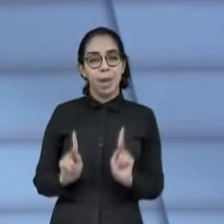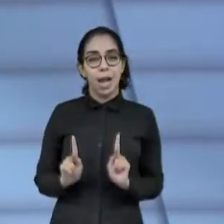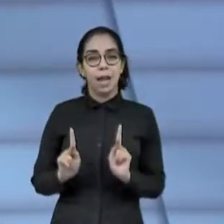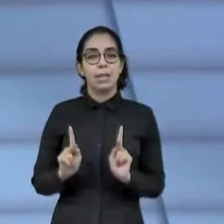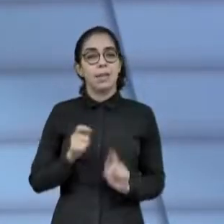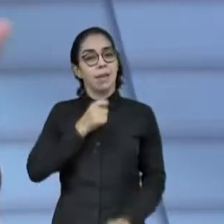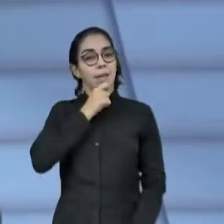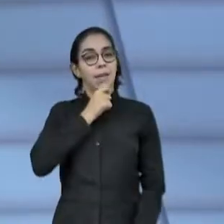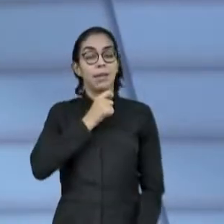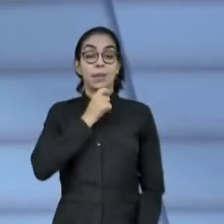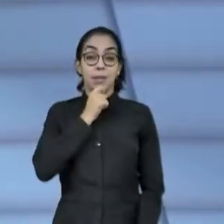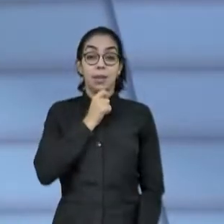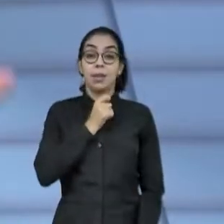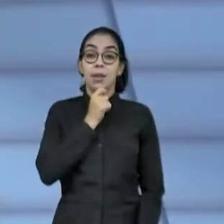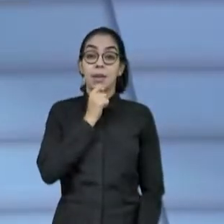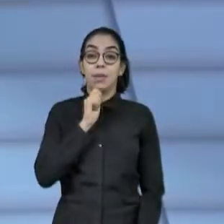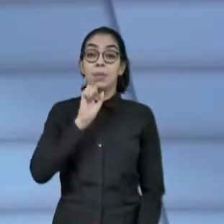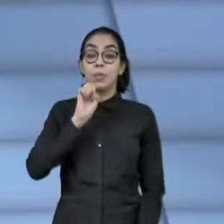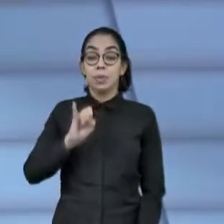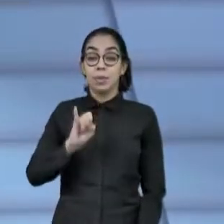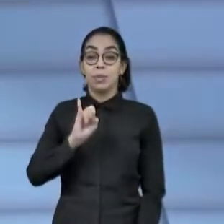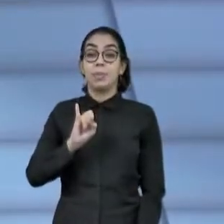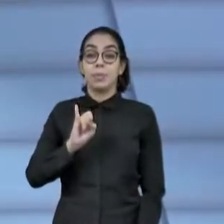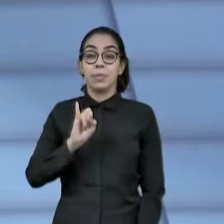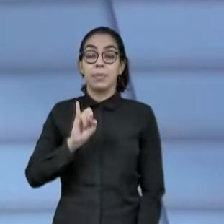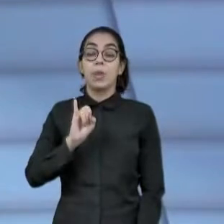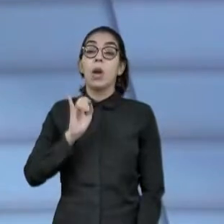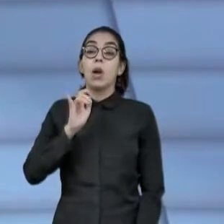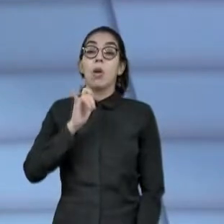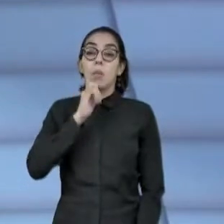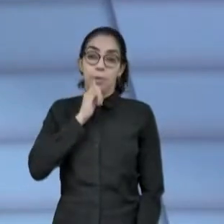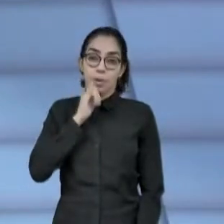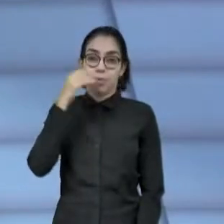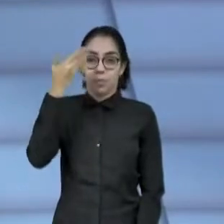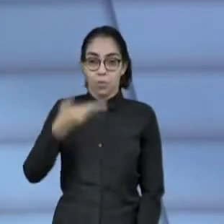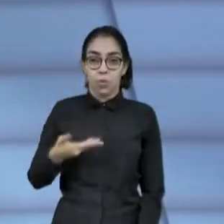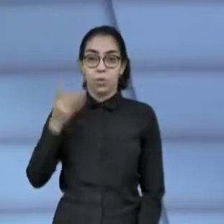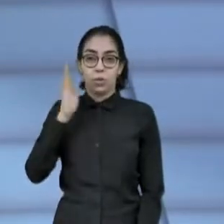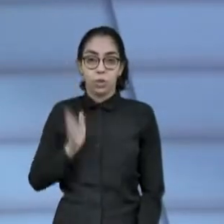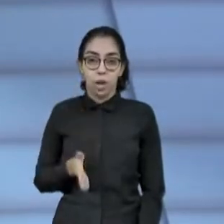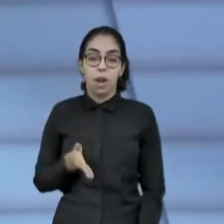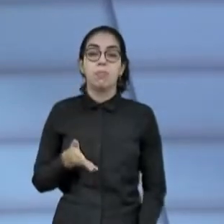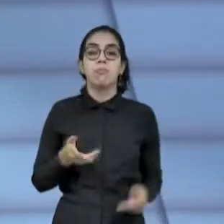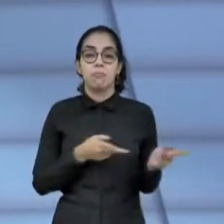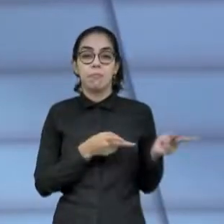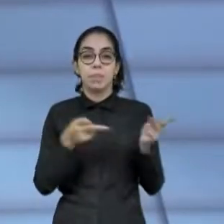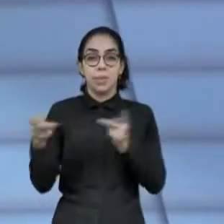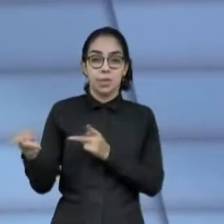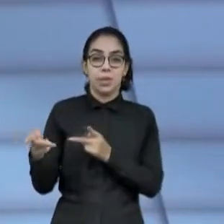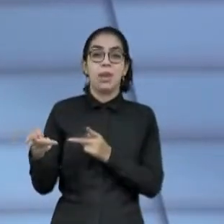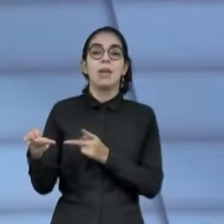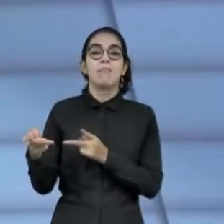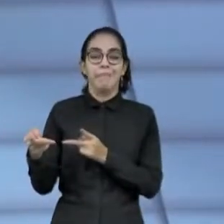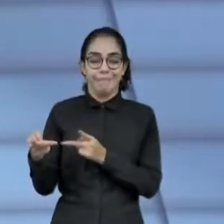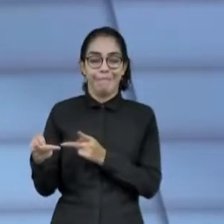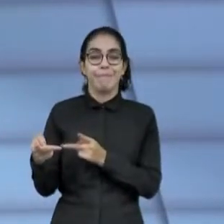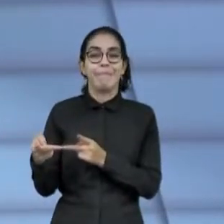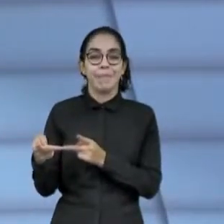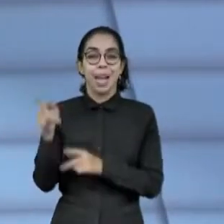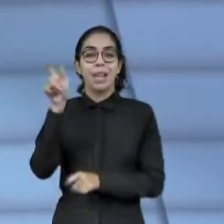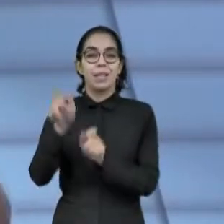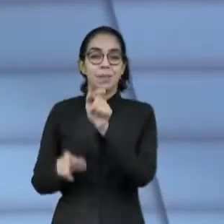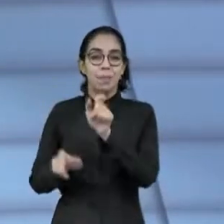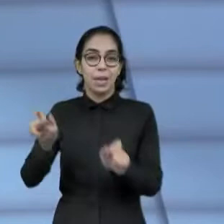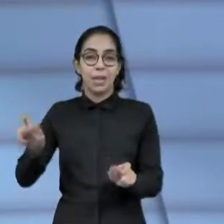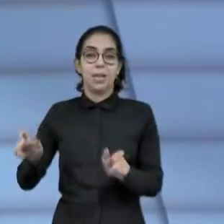também. Mas, inclusive, nós participamos de algumas ações lá, recebemos denúncias da população que está olha lá. Olha aí. De que